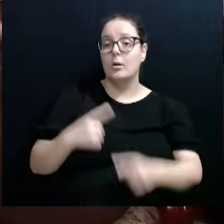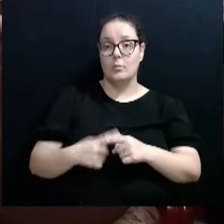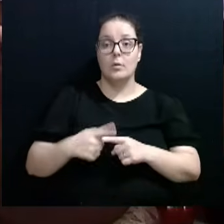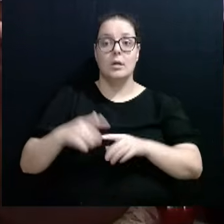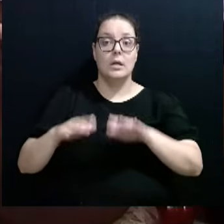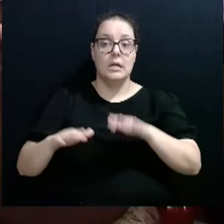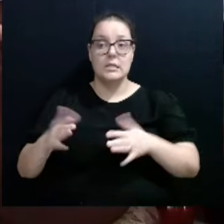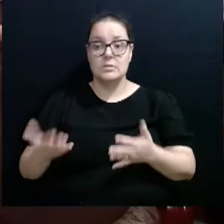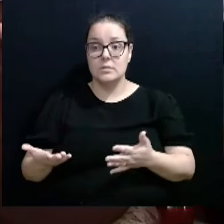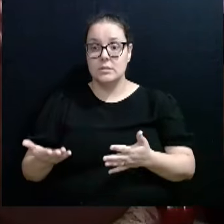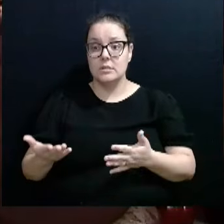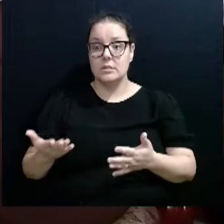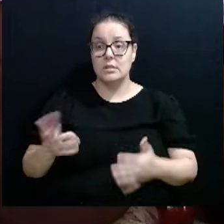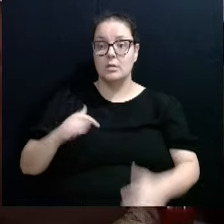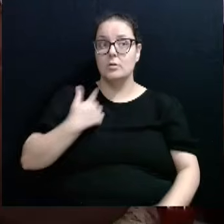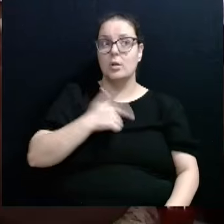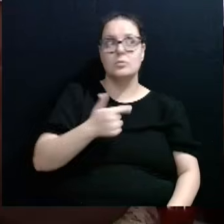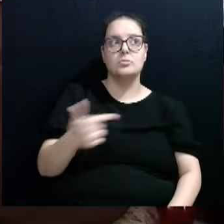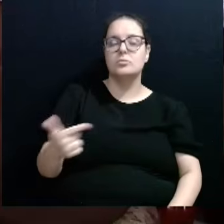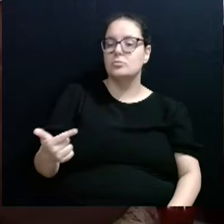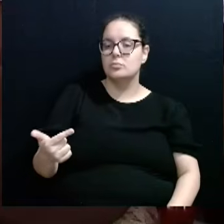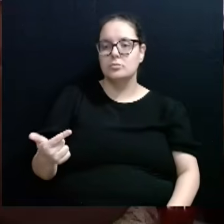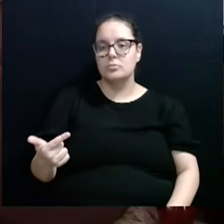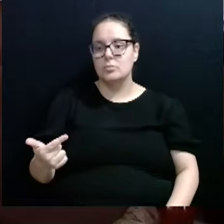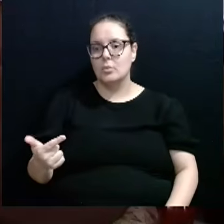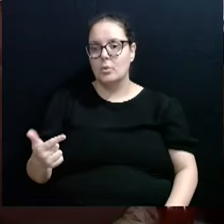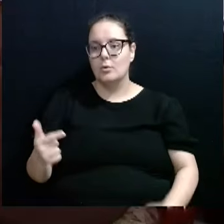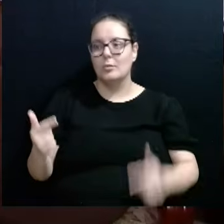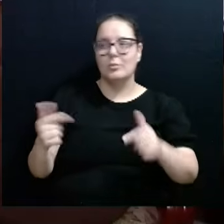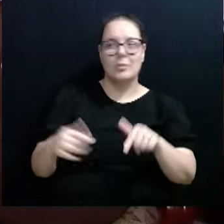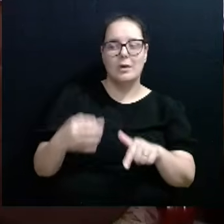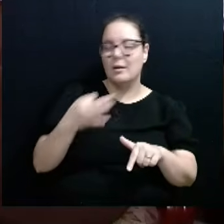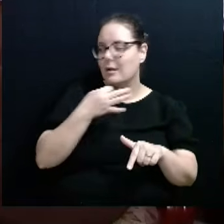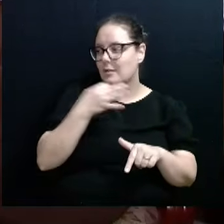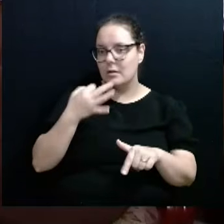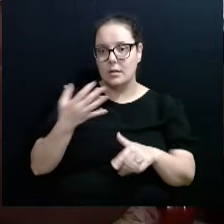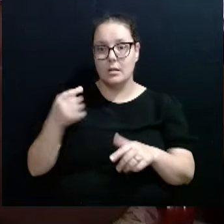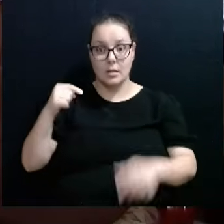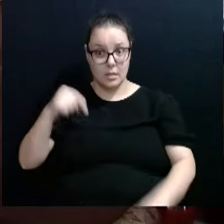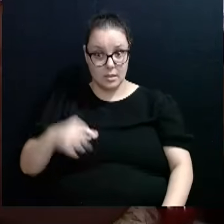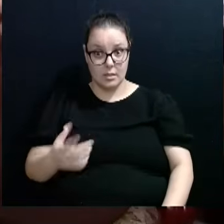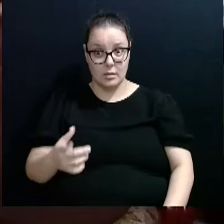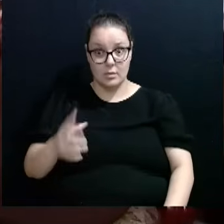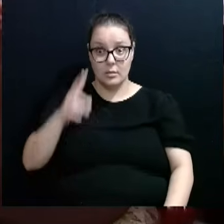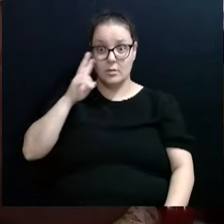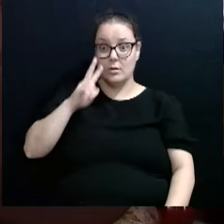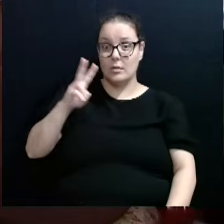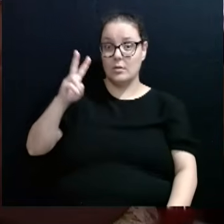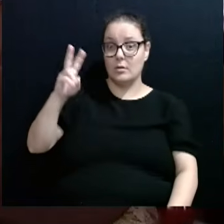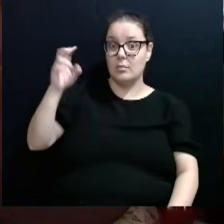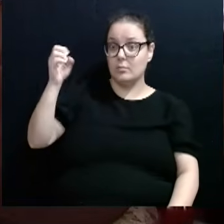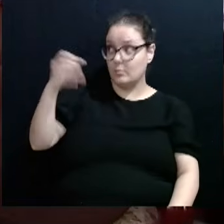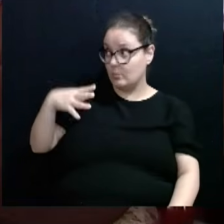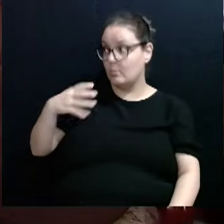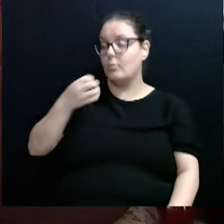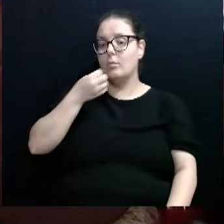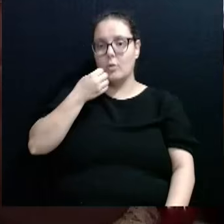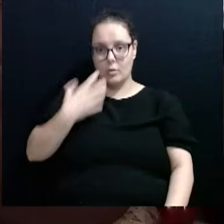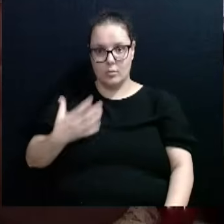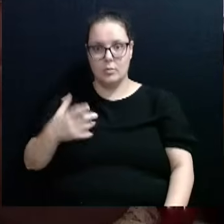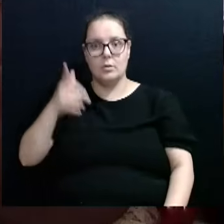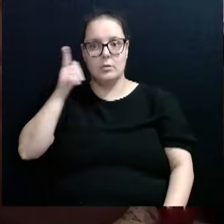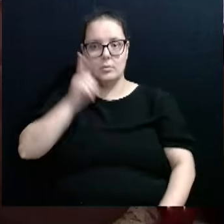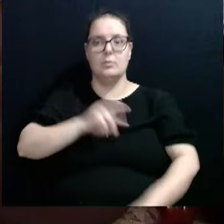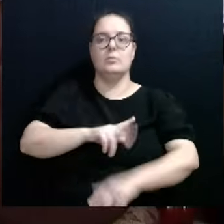a gente não tem o lugar ideal. Aqui você vê, tem uma luz muito boa, então eu consigo fazer muita coisa aqui, muita